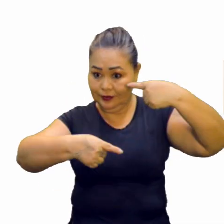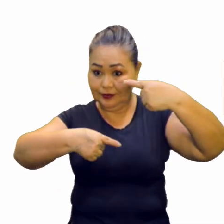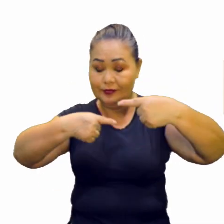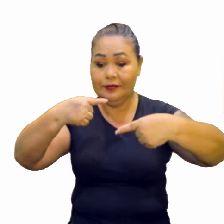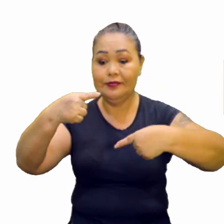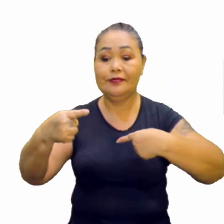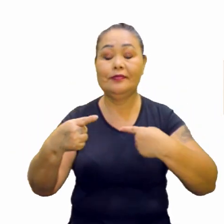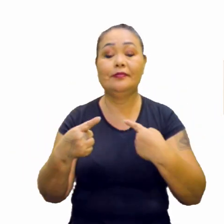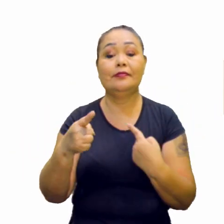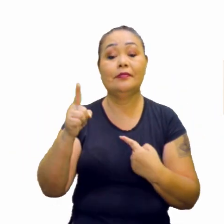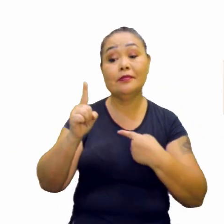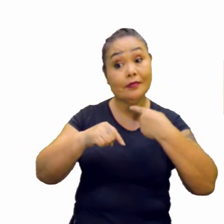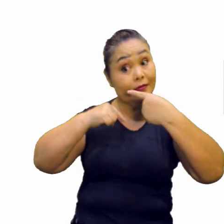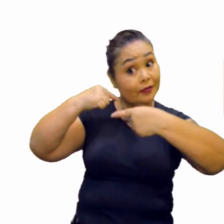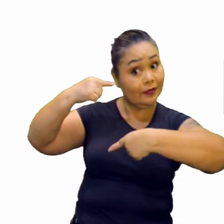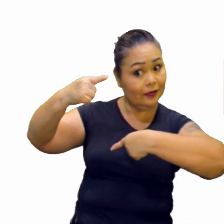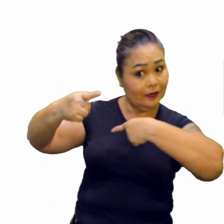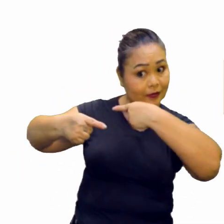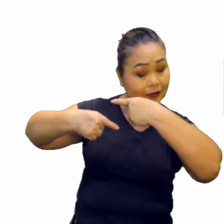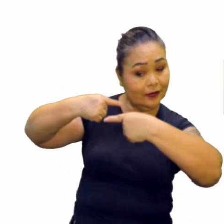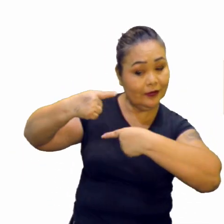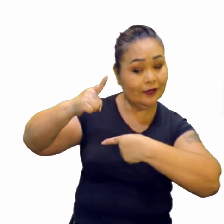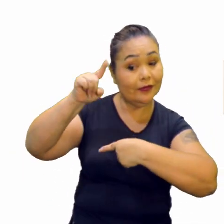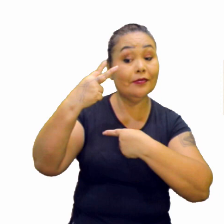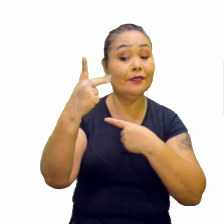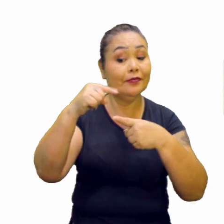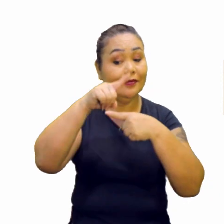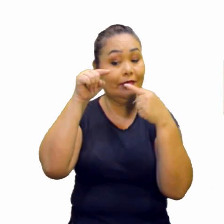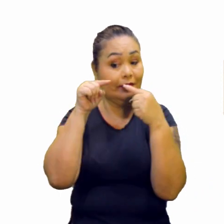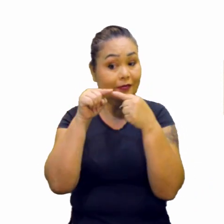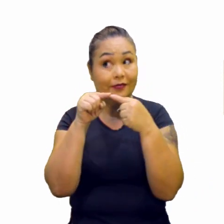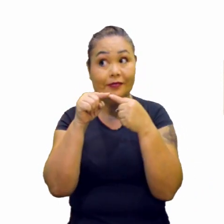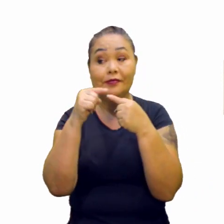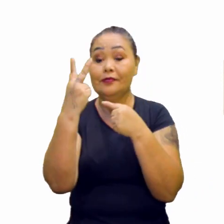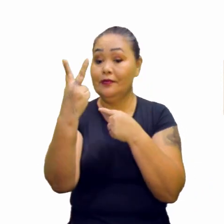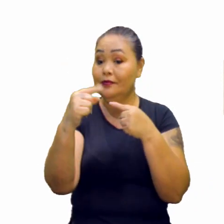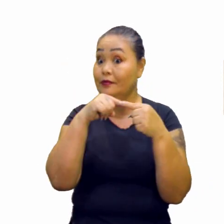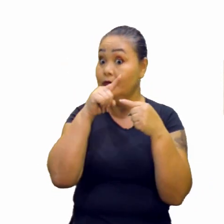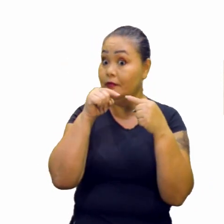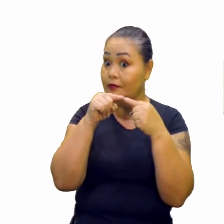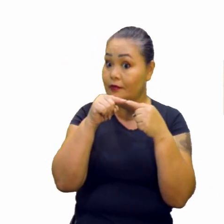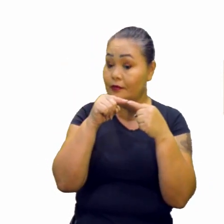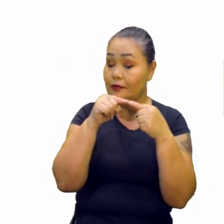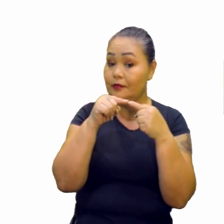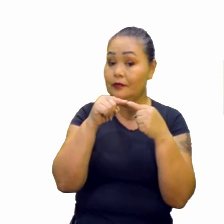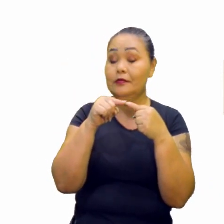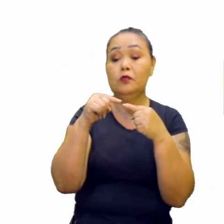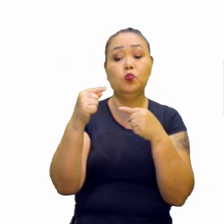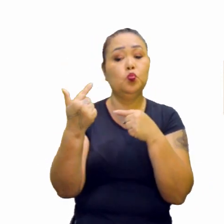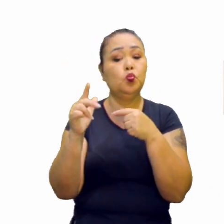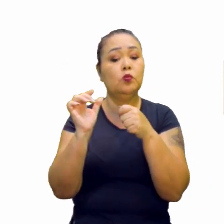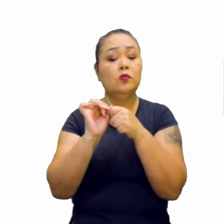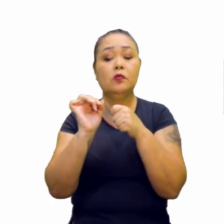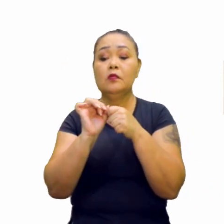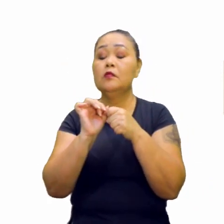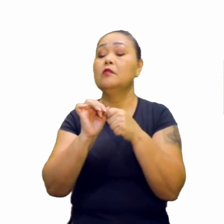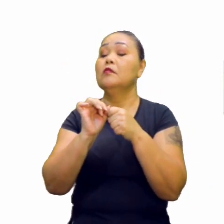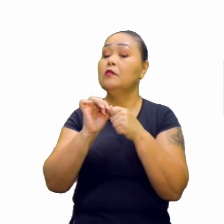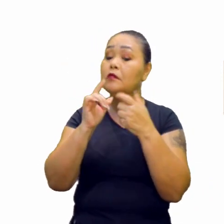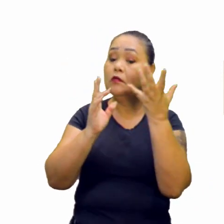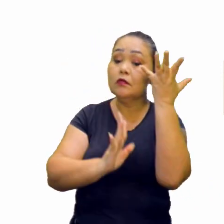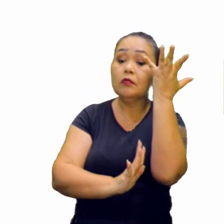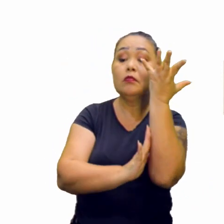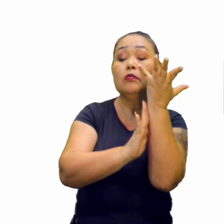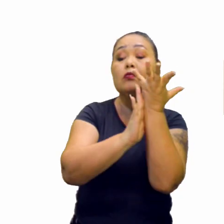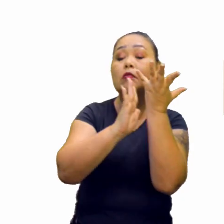esse ciclo tem 2 objetivos. 2, manter o processo de produção da safra que